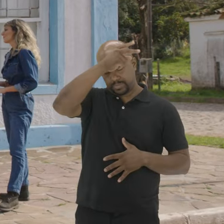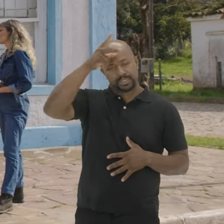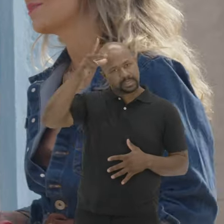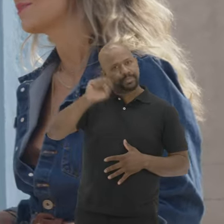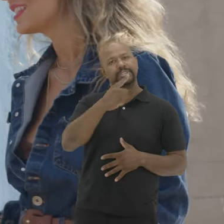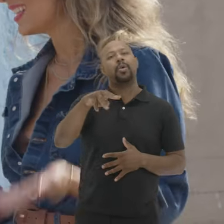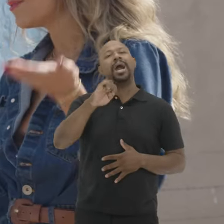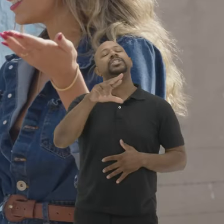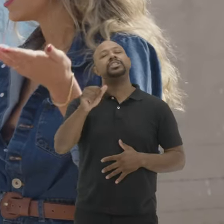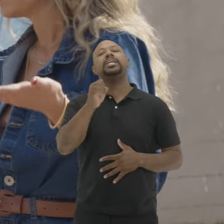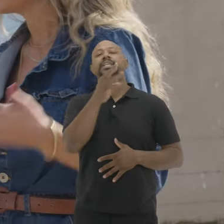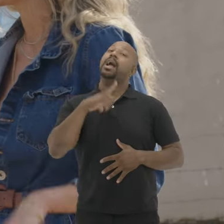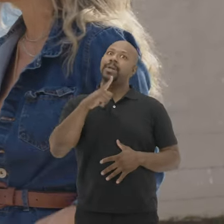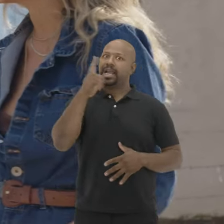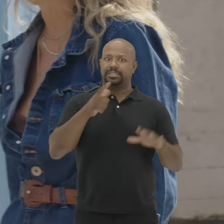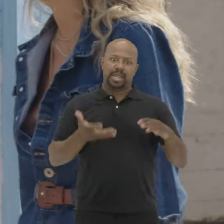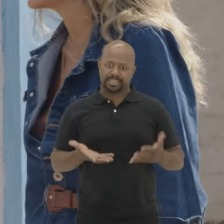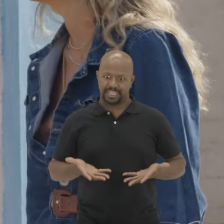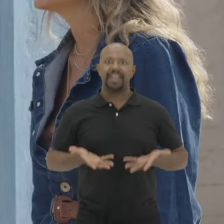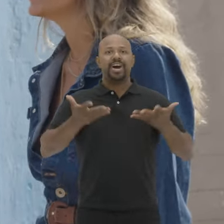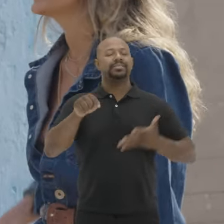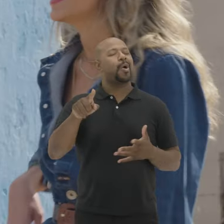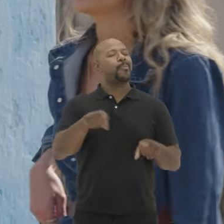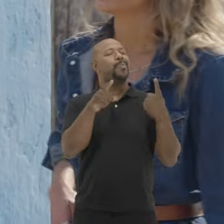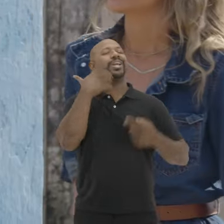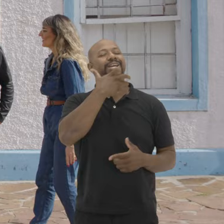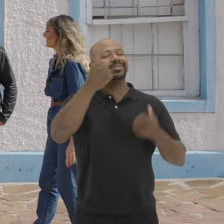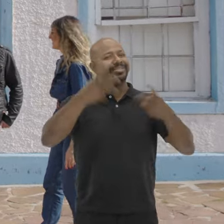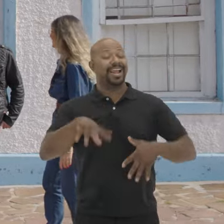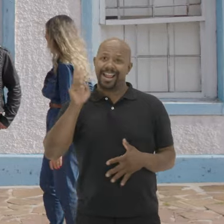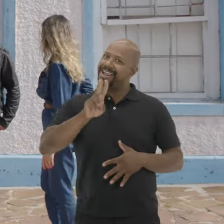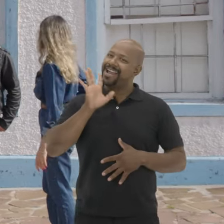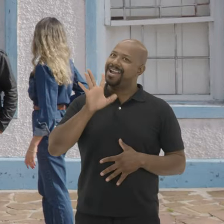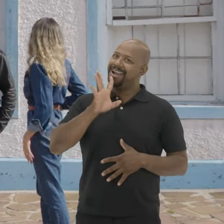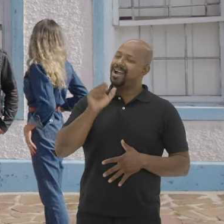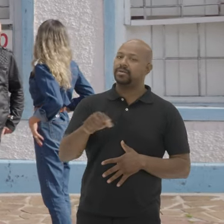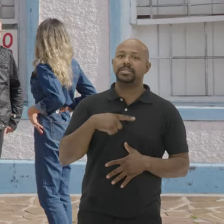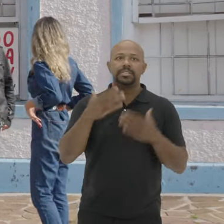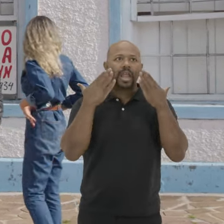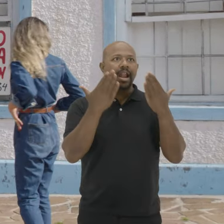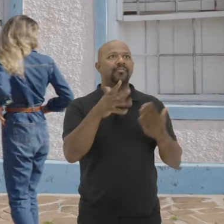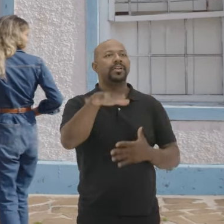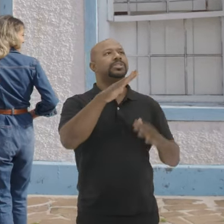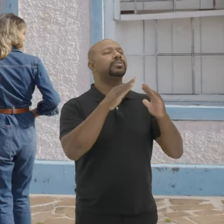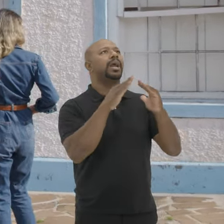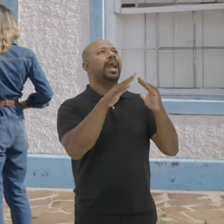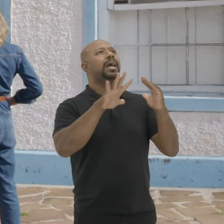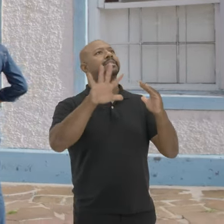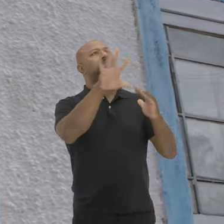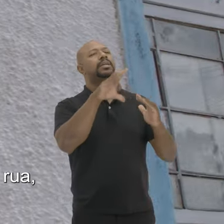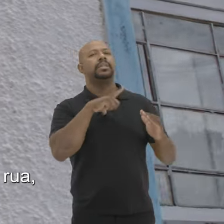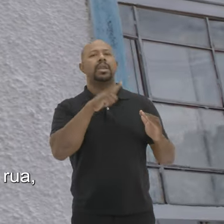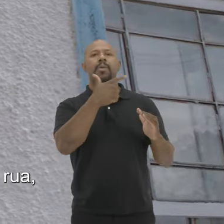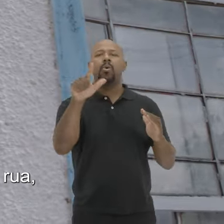município São Martinho da Serra se levanta se levanta como diz o hino né Muito legal essa história e olha que curioso a gente tá na frente aqui de uma casa